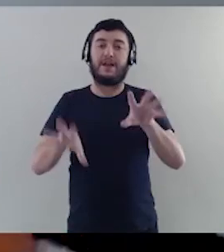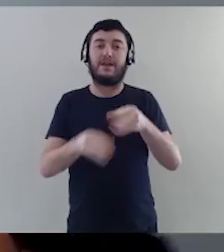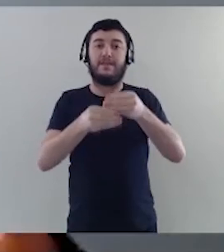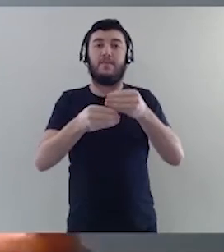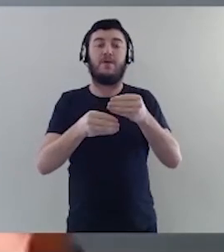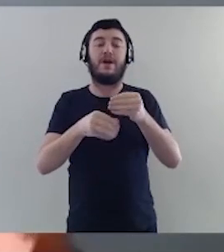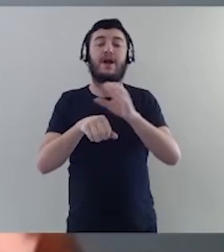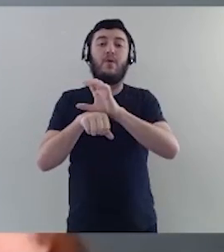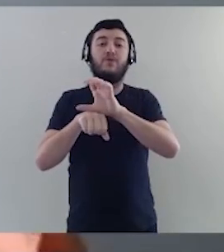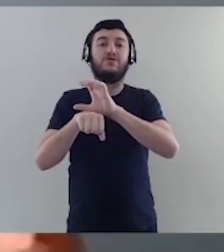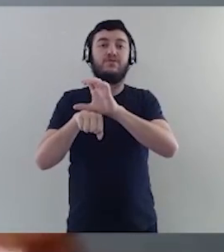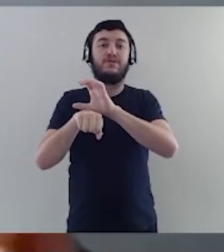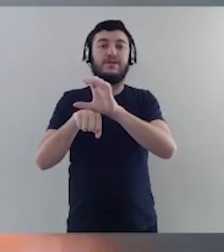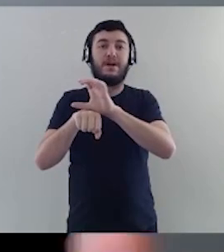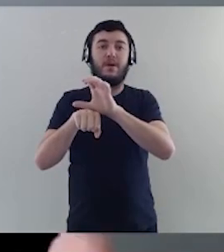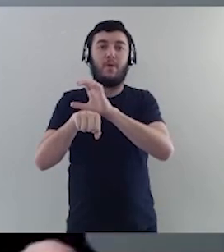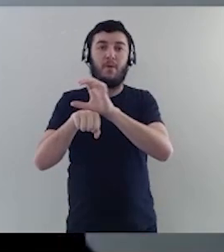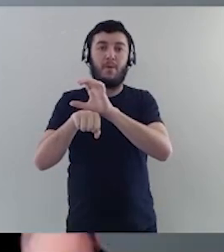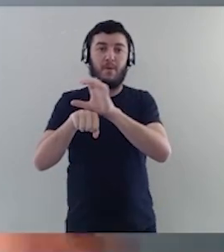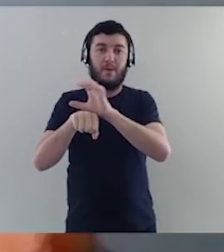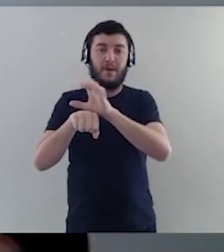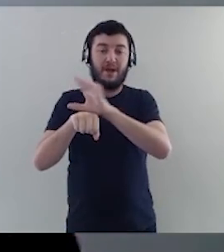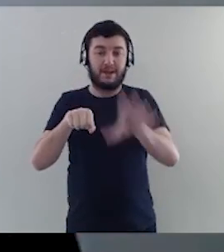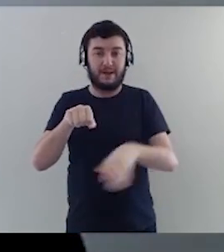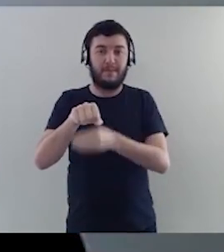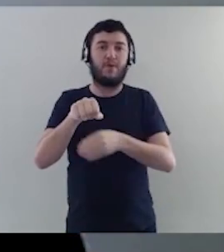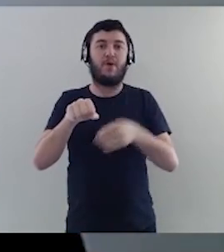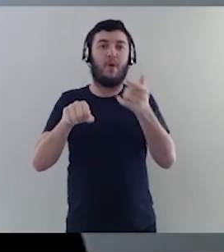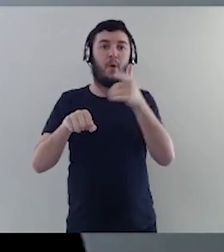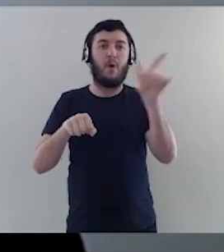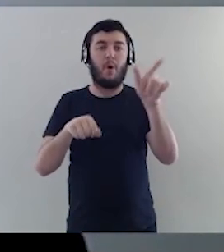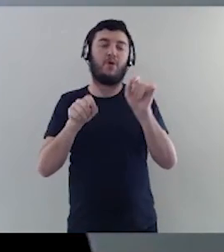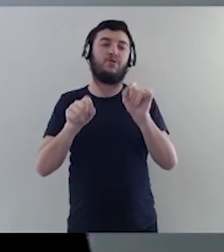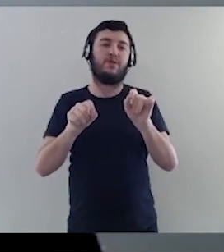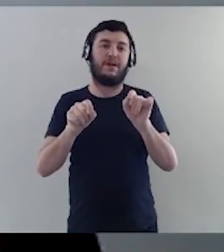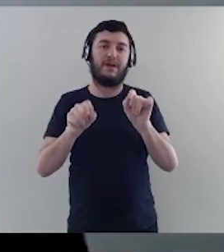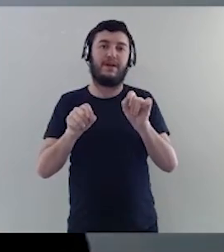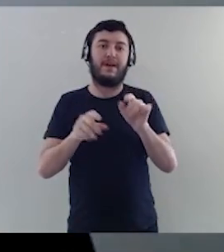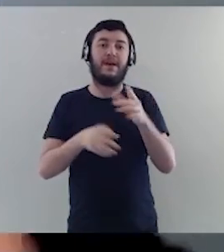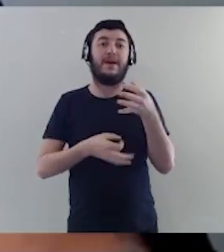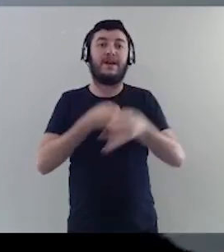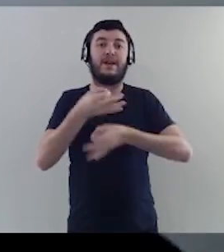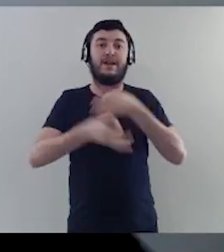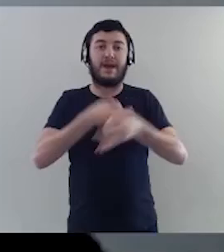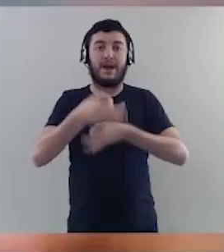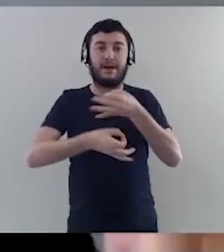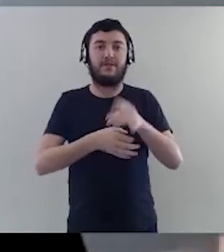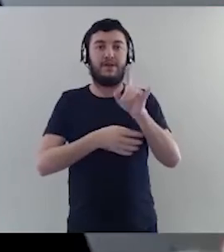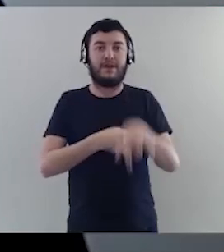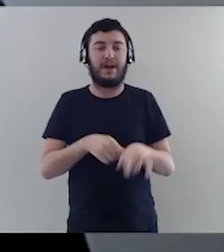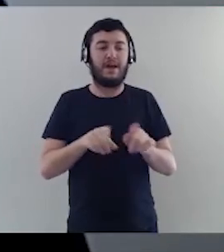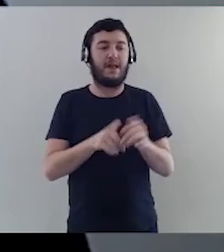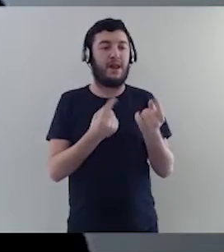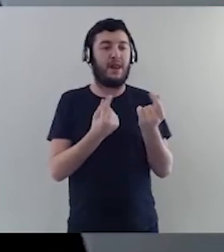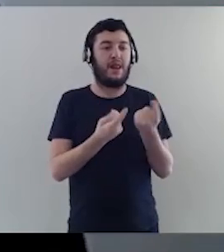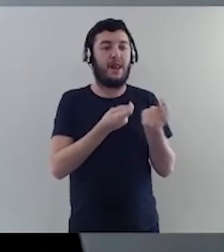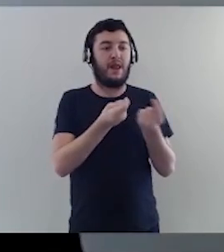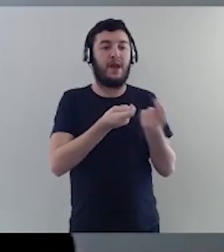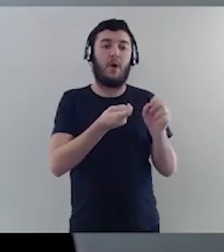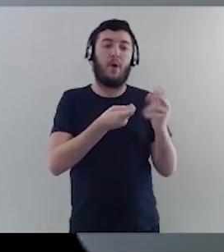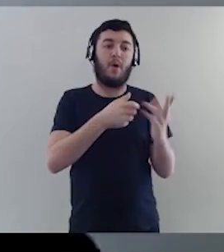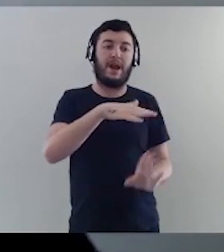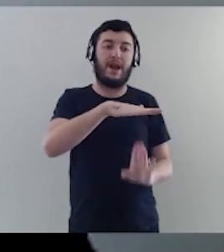que faz parte também da exceção financeira, como se fosse um antídoto da exceção financeira, um limite, que diz fundamentalmente o